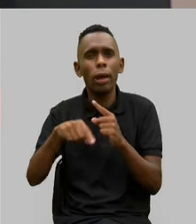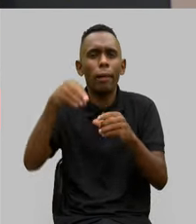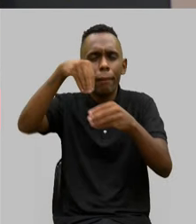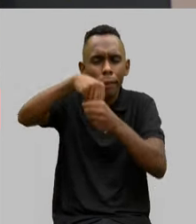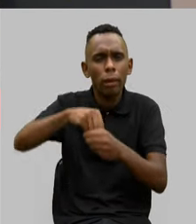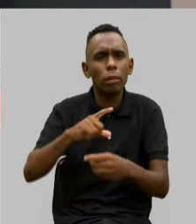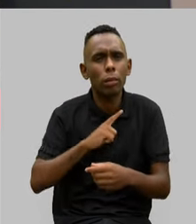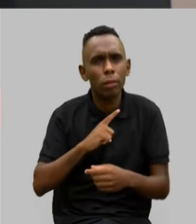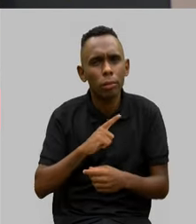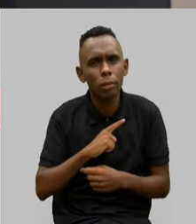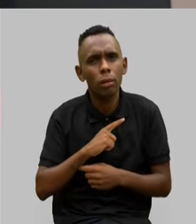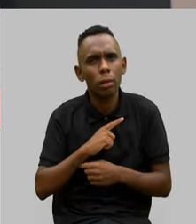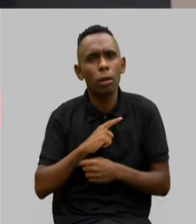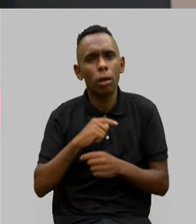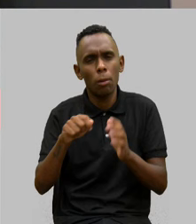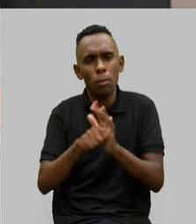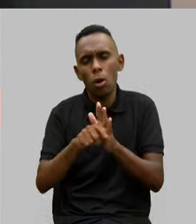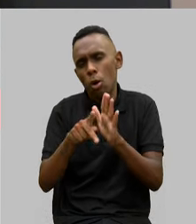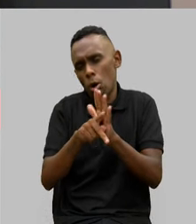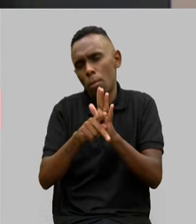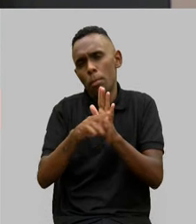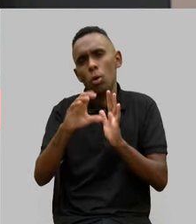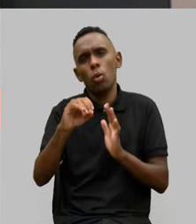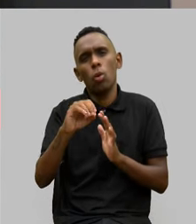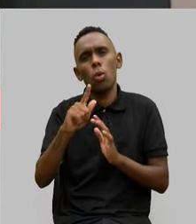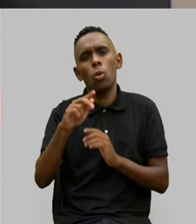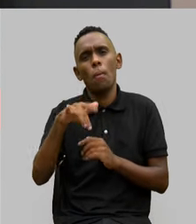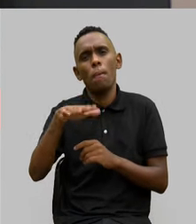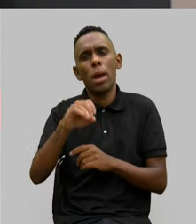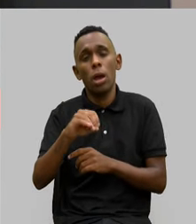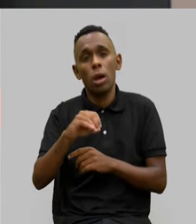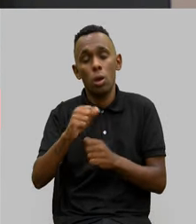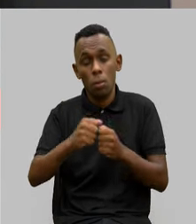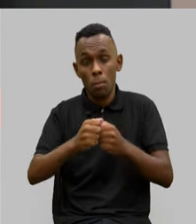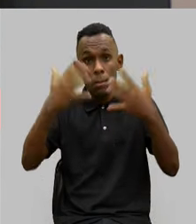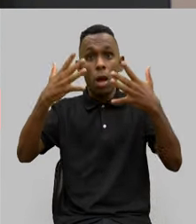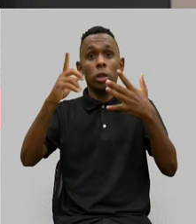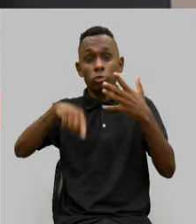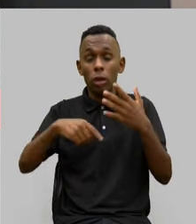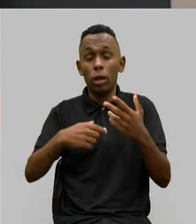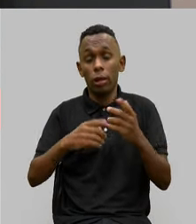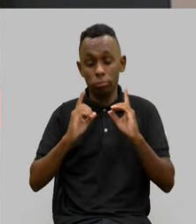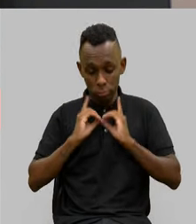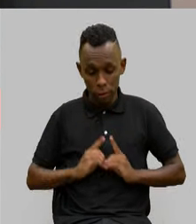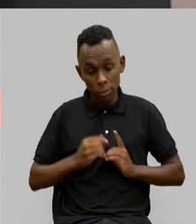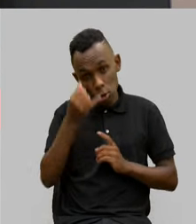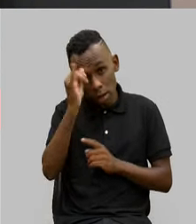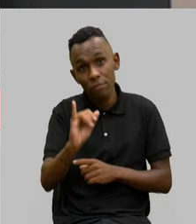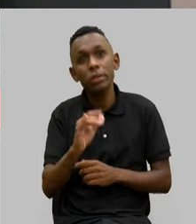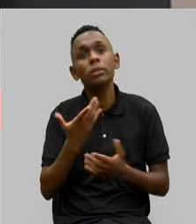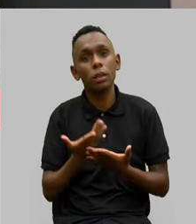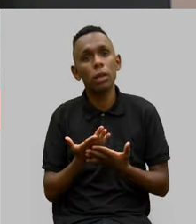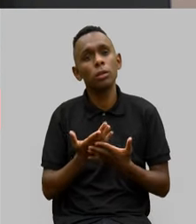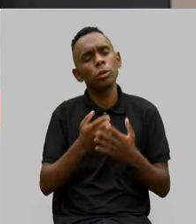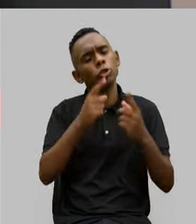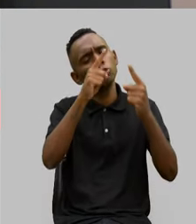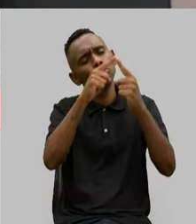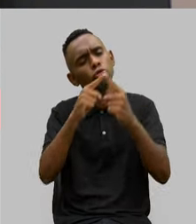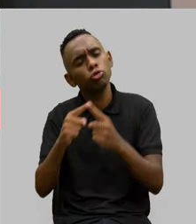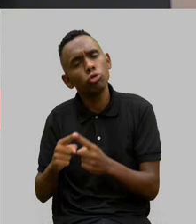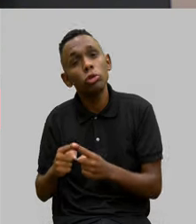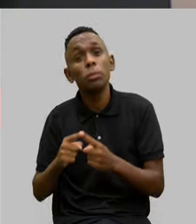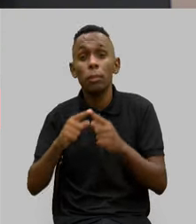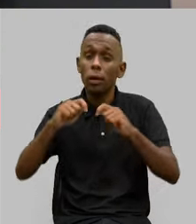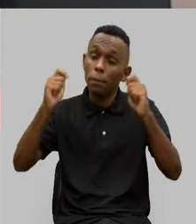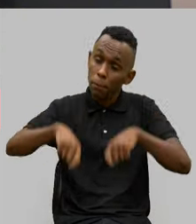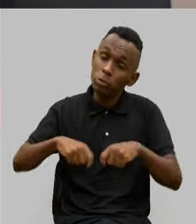da do cogumelo mágico né sendo estudado paraa depressão e alguns desses fármacos desses Na verdade são candidatos